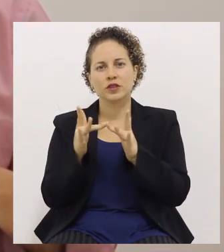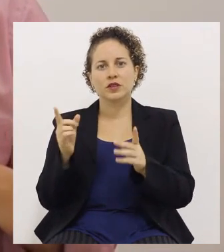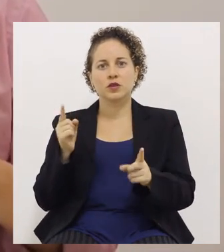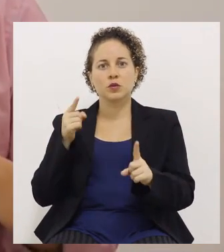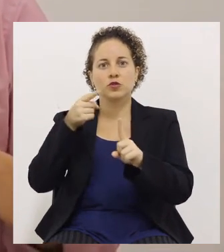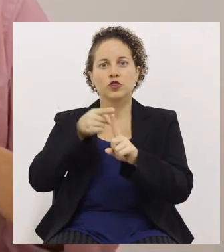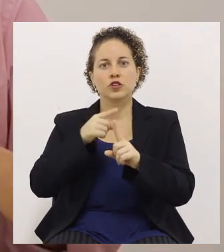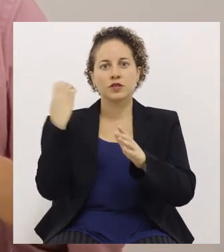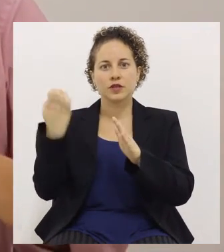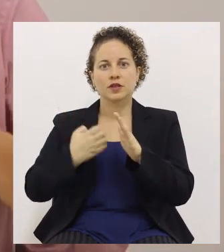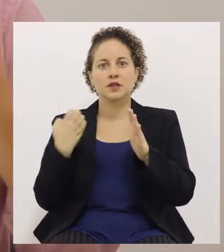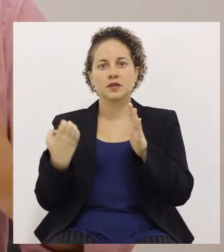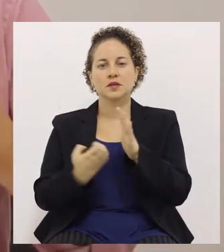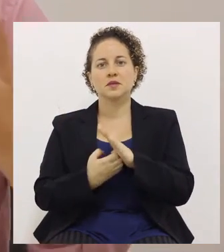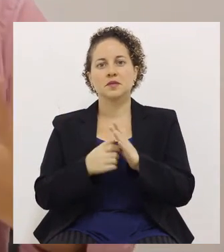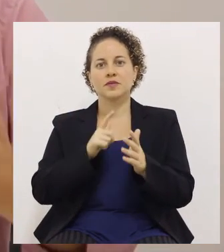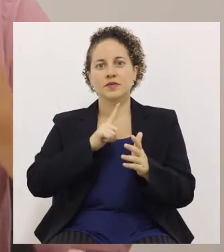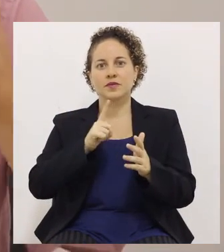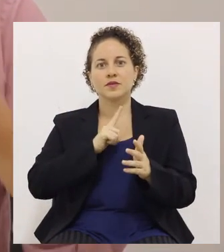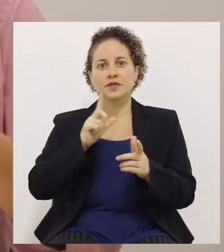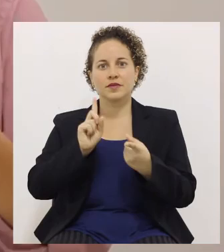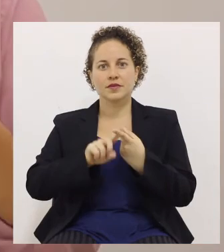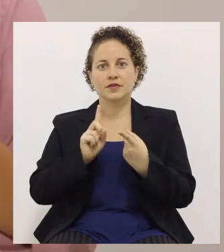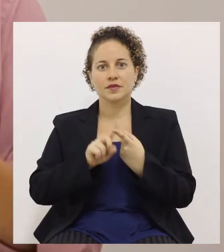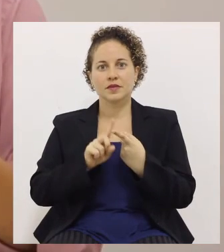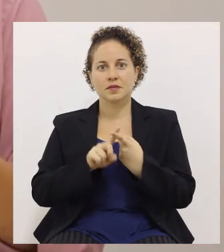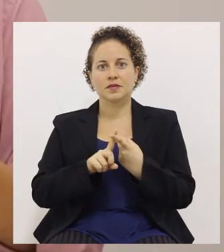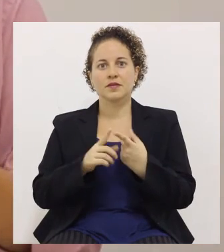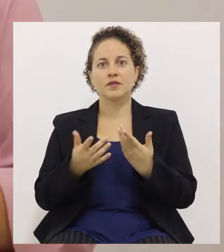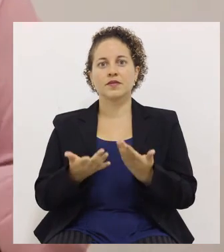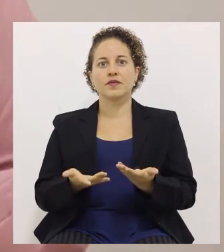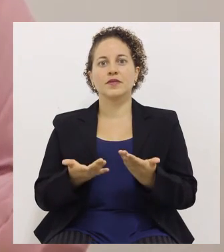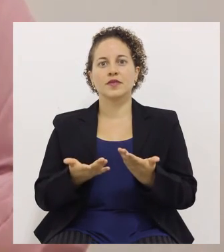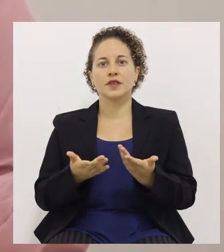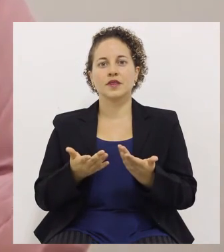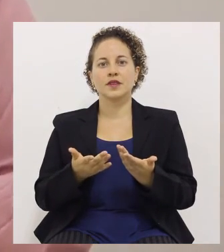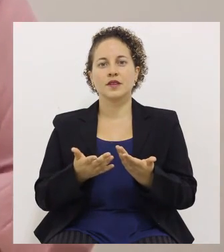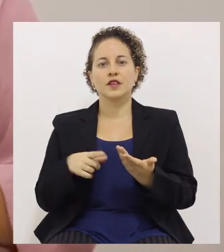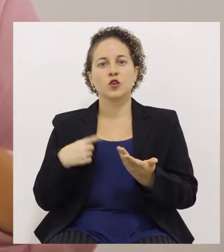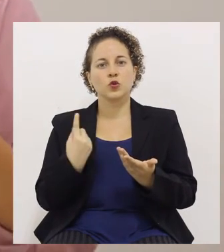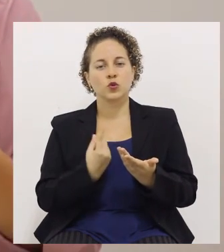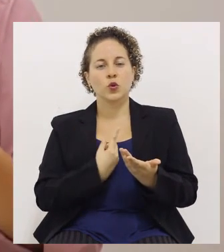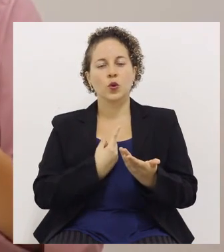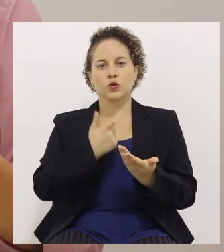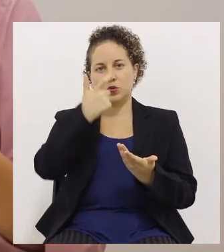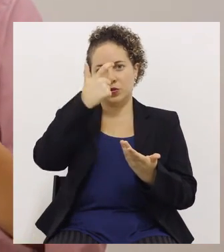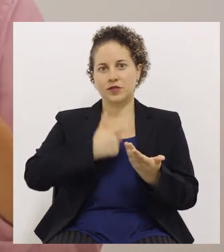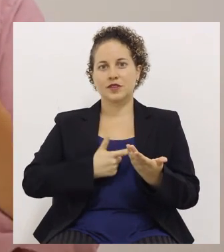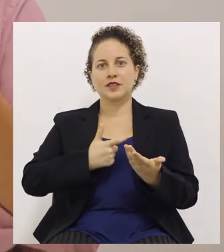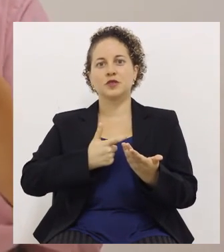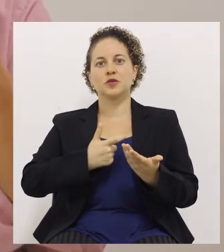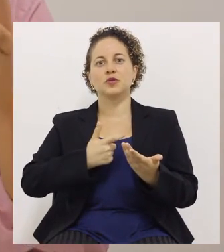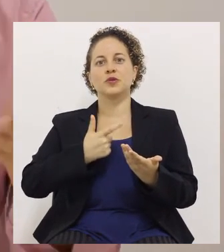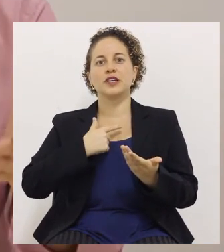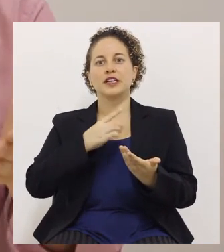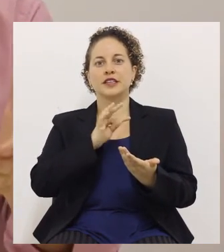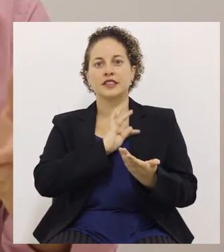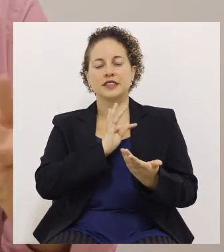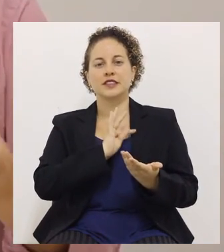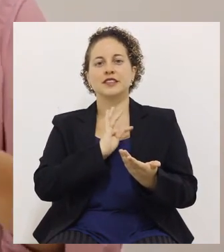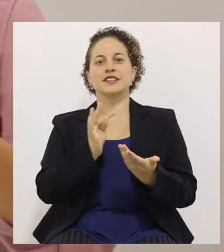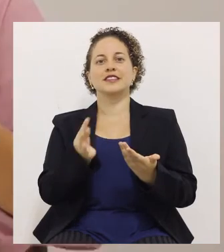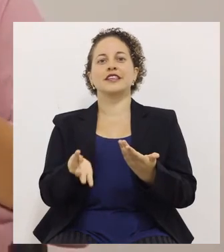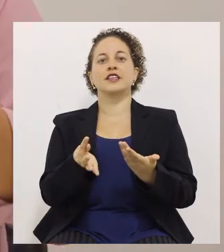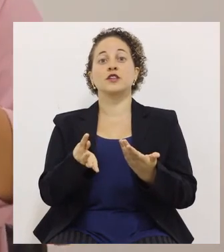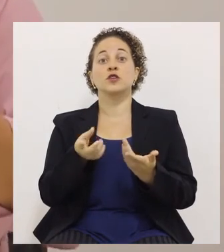nas empresas é que nós temos muito mais interesses comuns do que antagônicos. E o nosso papel como técnicos em